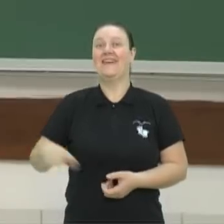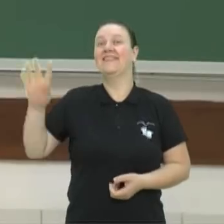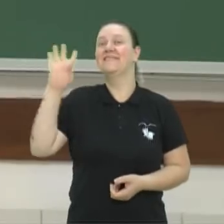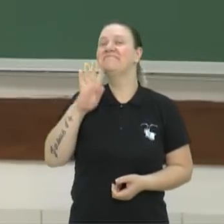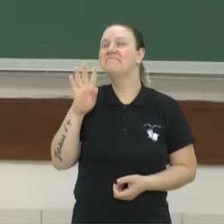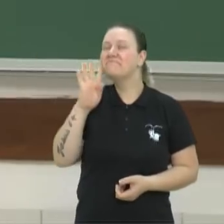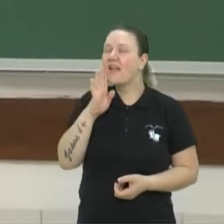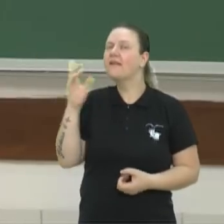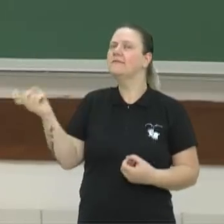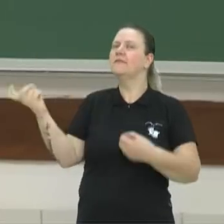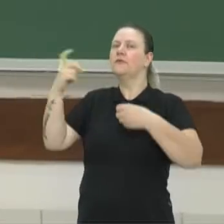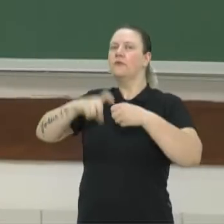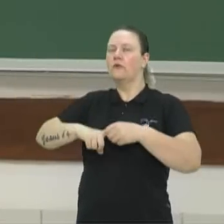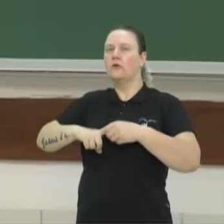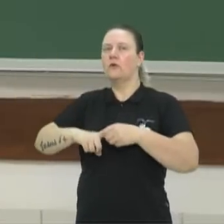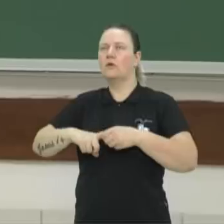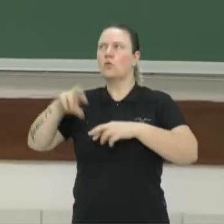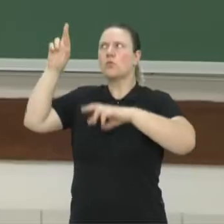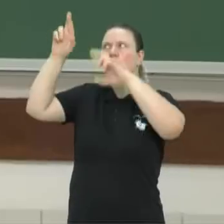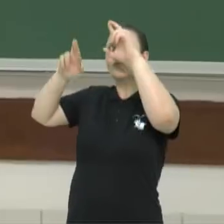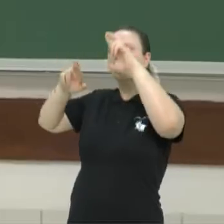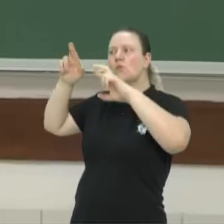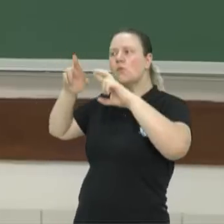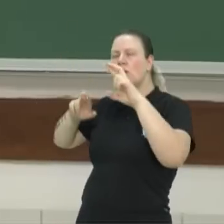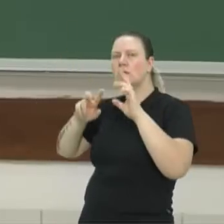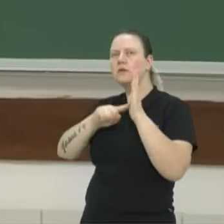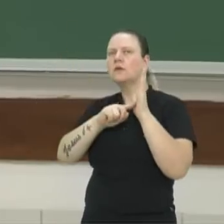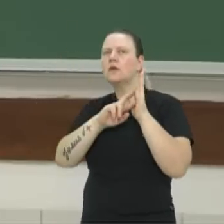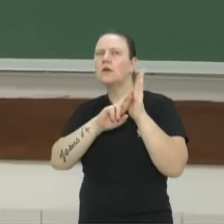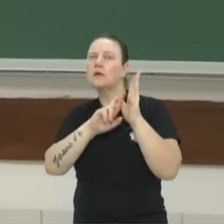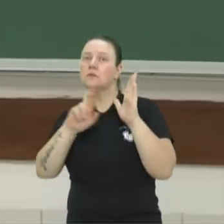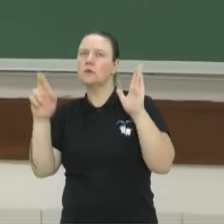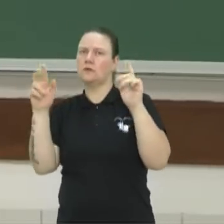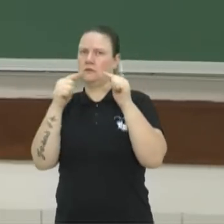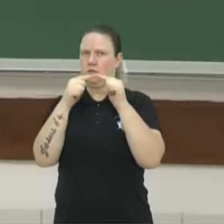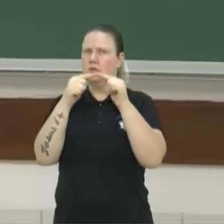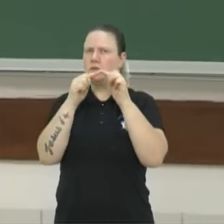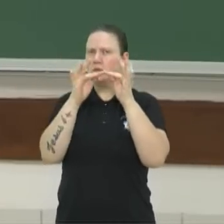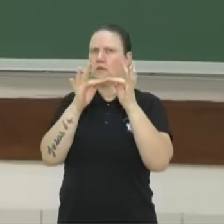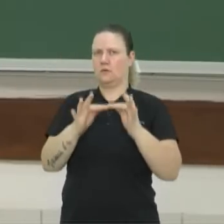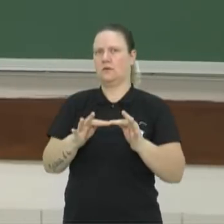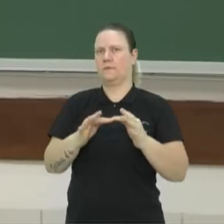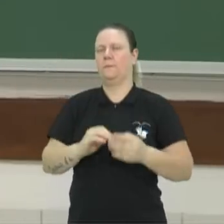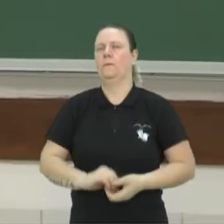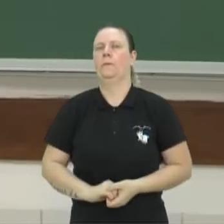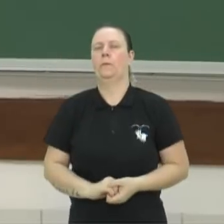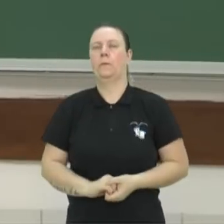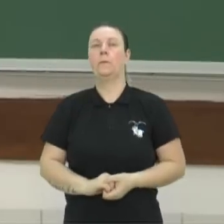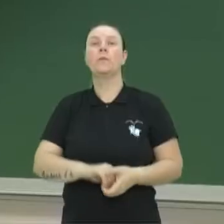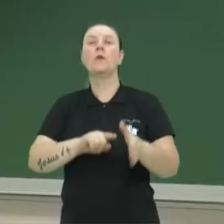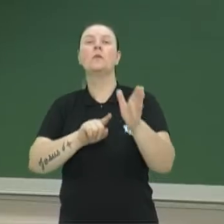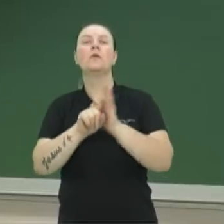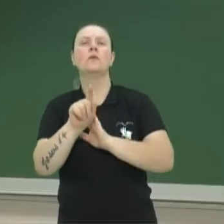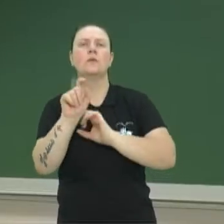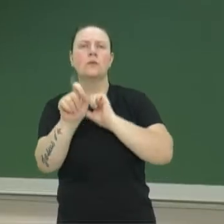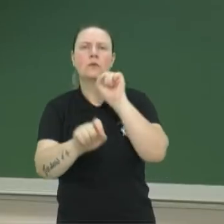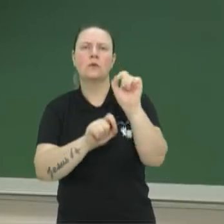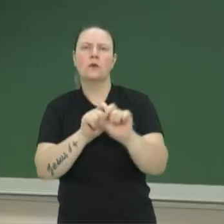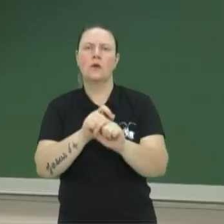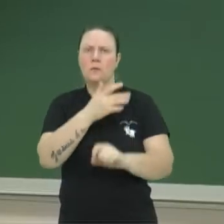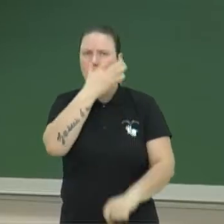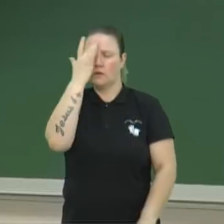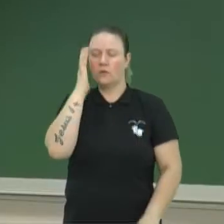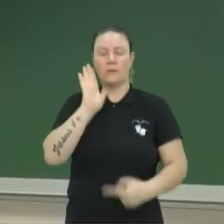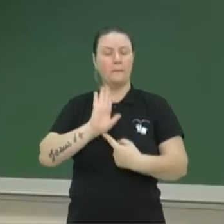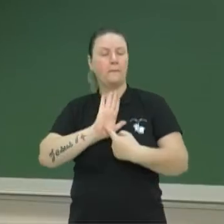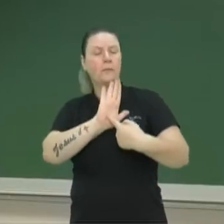Legal, então de volta aqui para conferir a nossa resposta. Vejamos então o que eu perguntei para você. Como o narrador apresenta